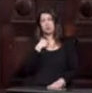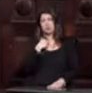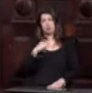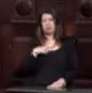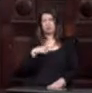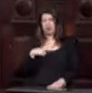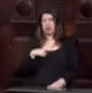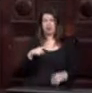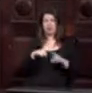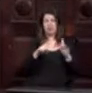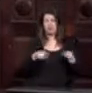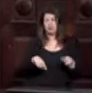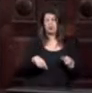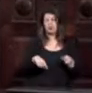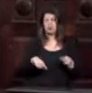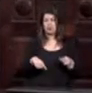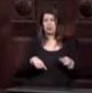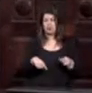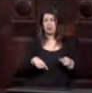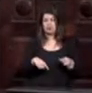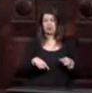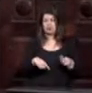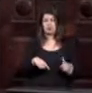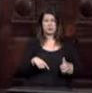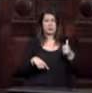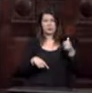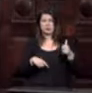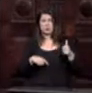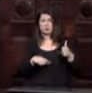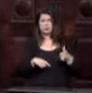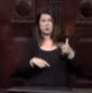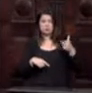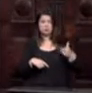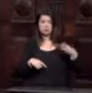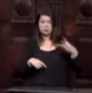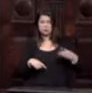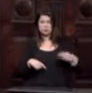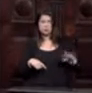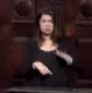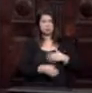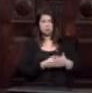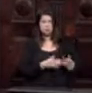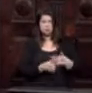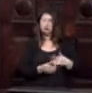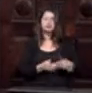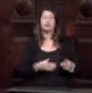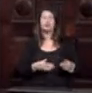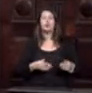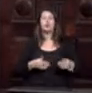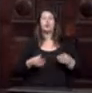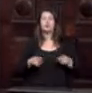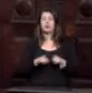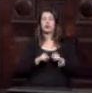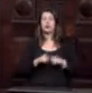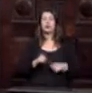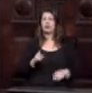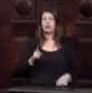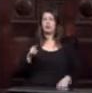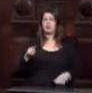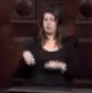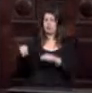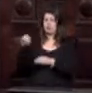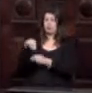nem servidores de primeira, segunda, terceira, quarta e quinta categoria e nem membros